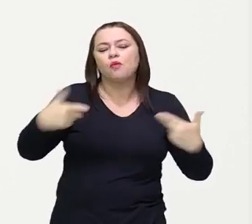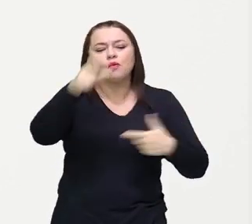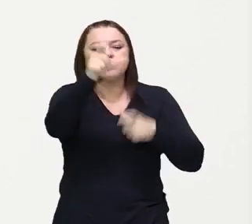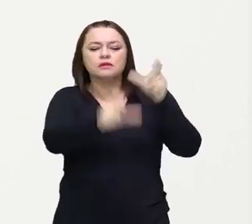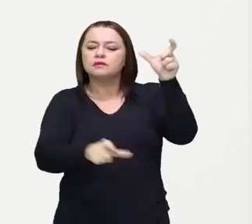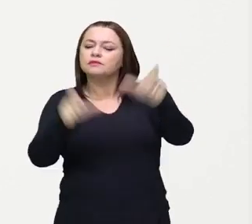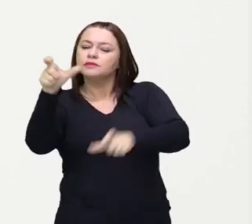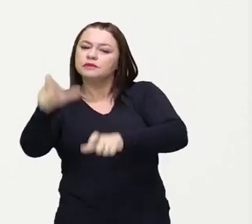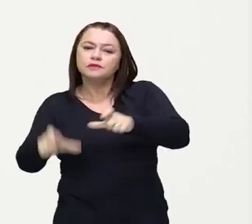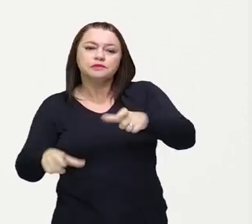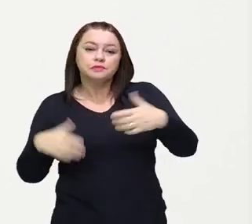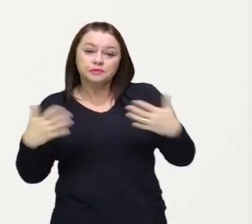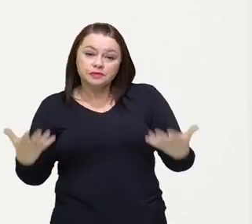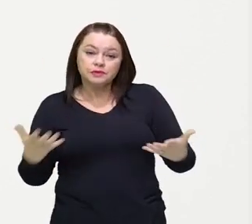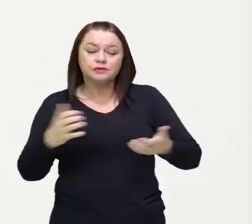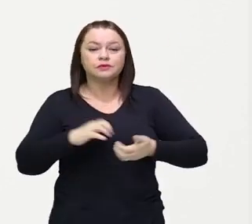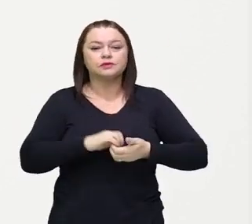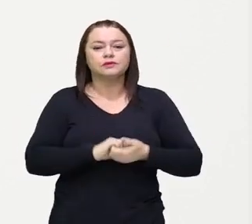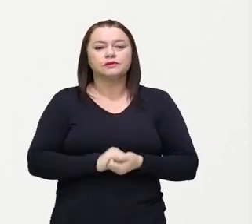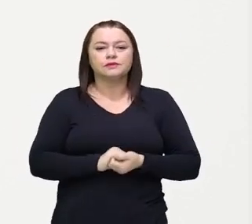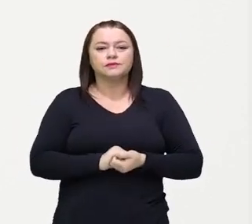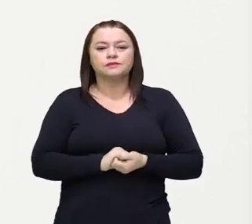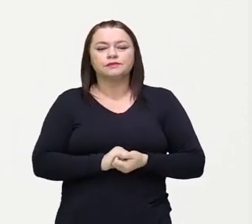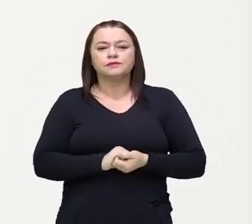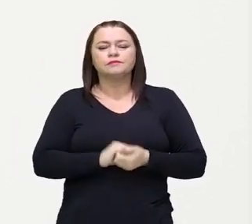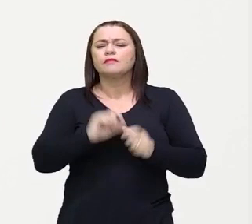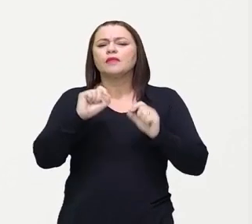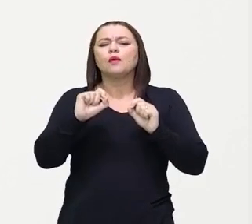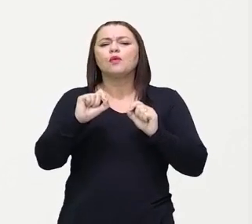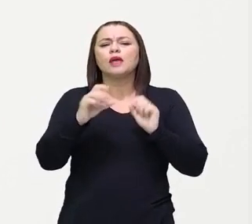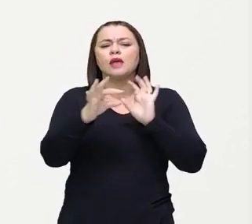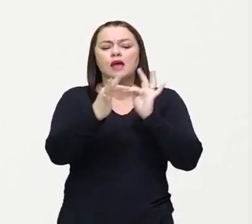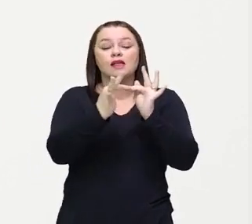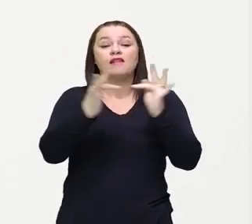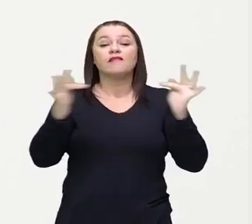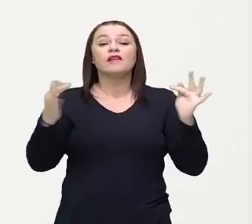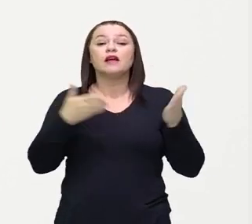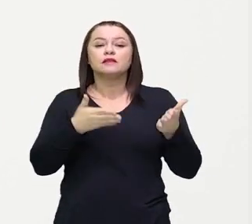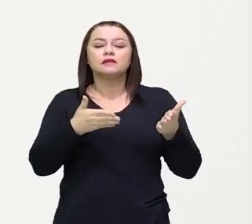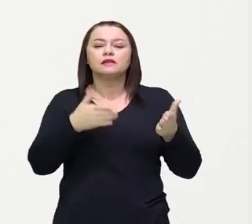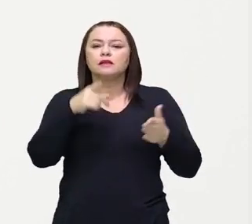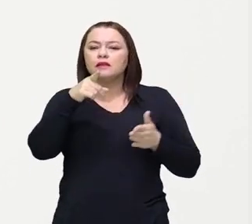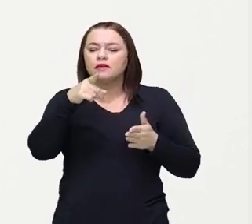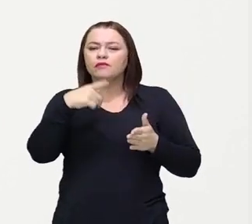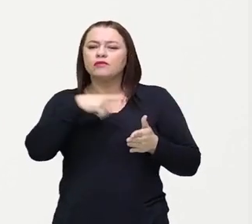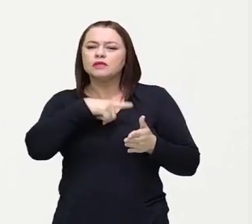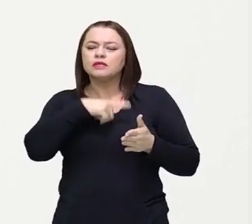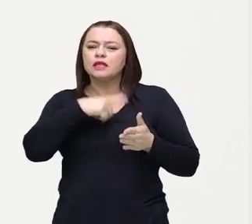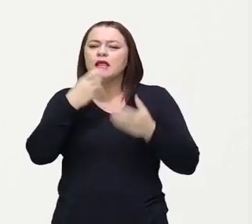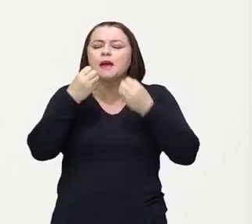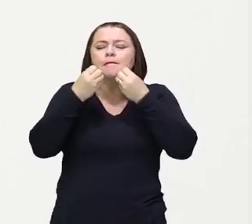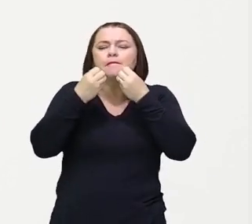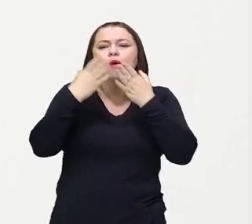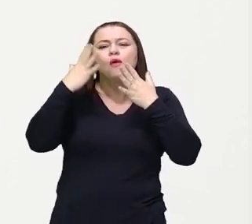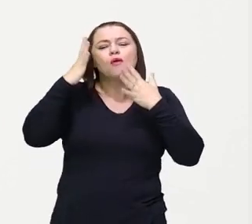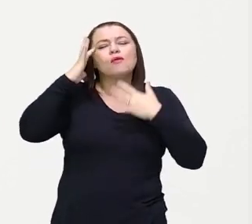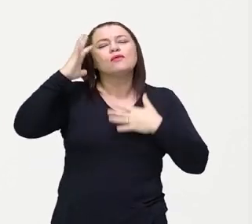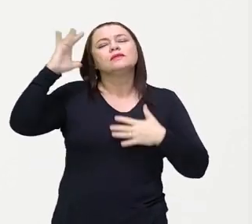Está desejando alguma coisa a alguém. O que eu coloquei aqui, ó? Tenha bons